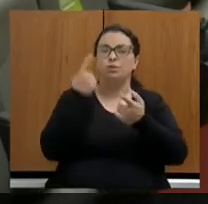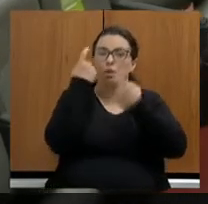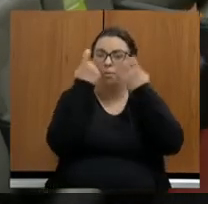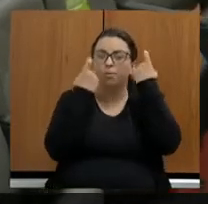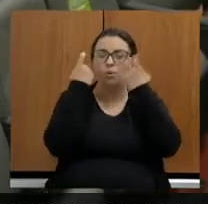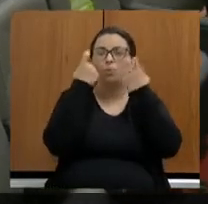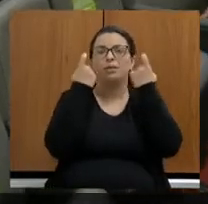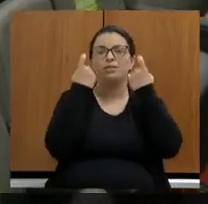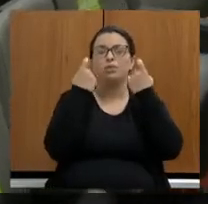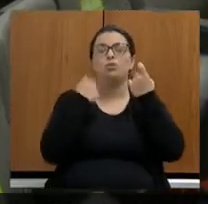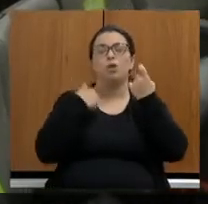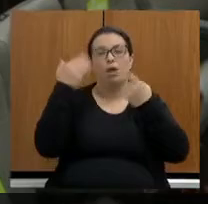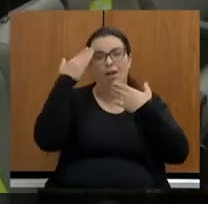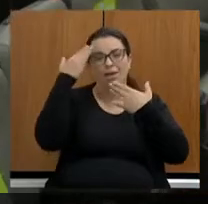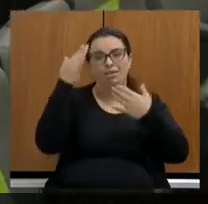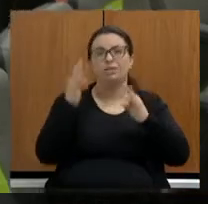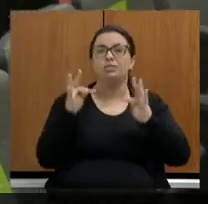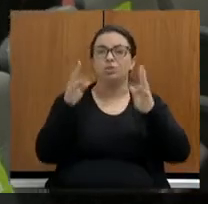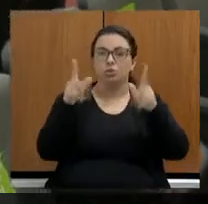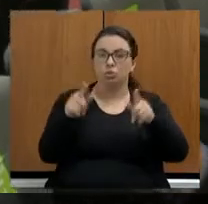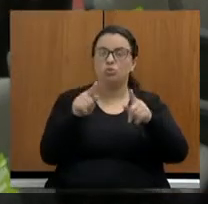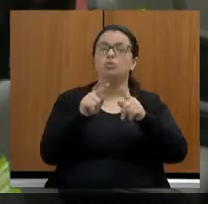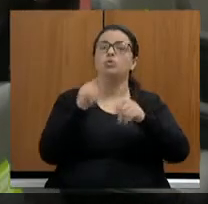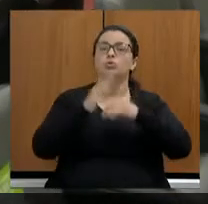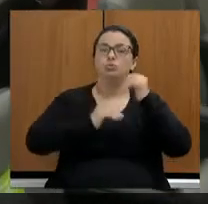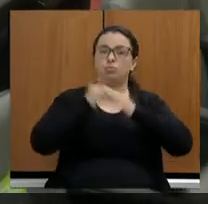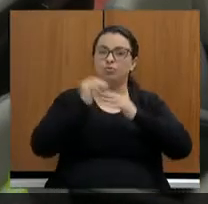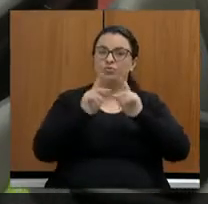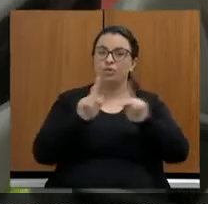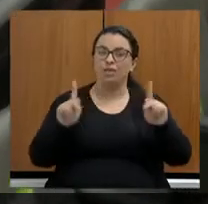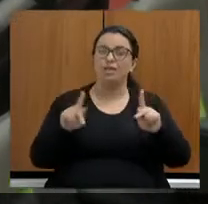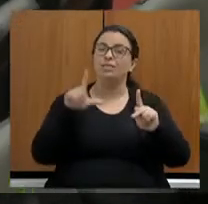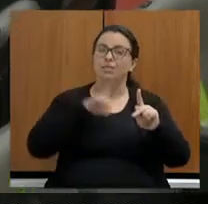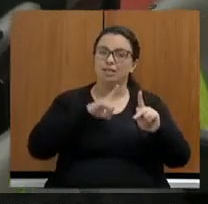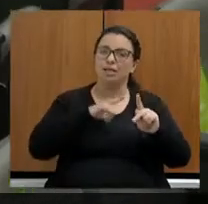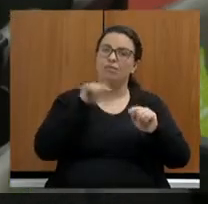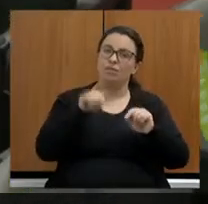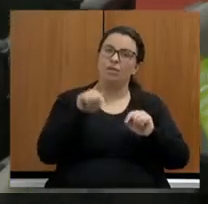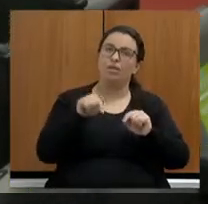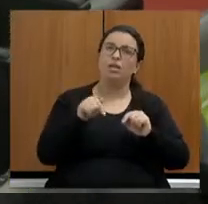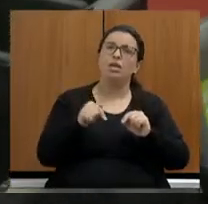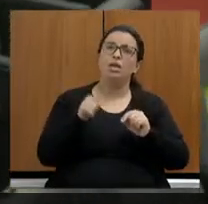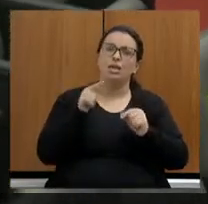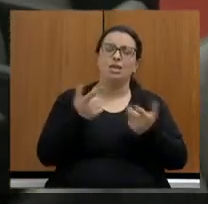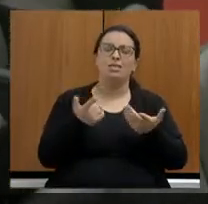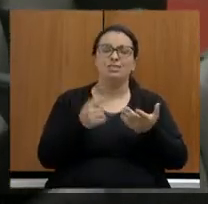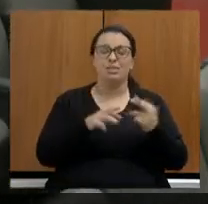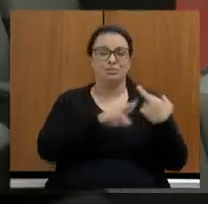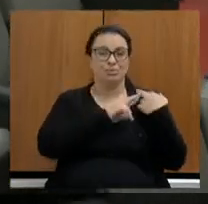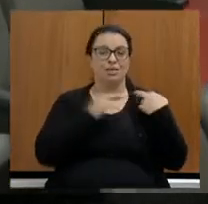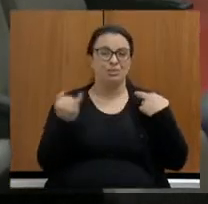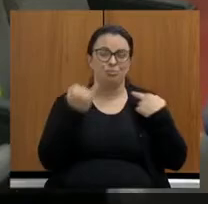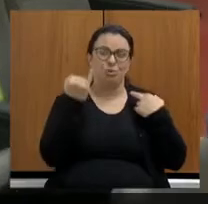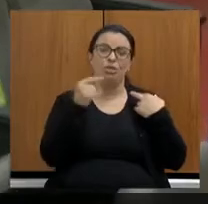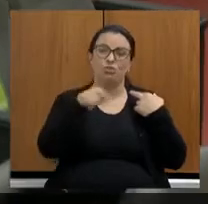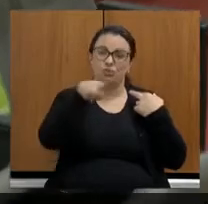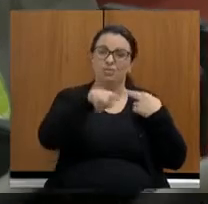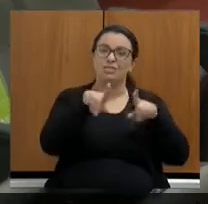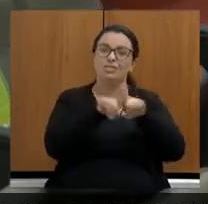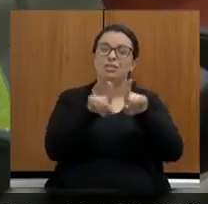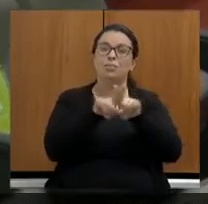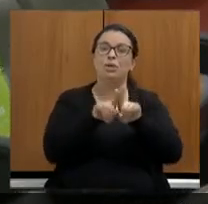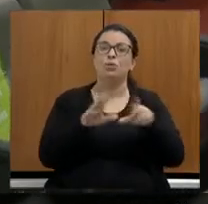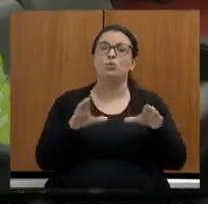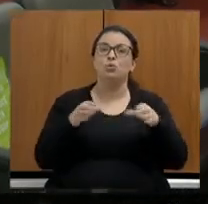pela agradecer aos profissionais que estão aqui e que cumpriram essa tarefa importante eu imagino que vocês também fazem parte do grupo